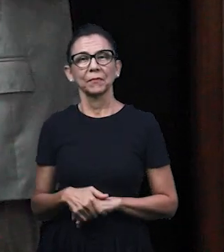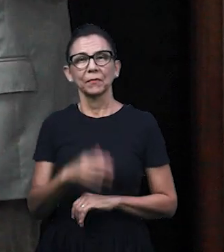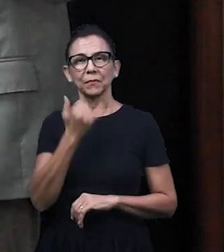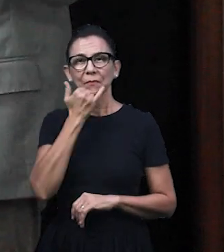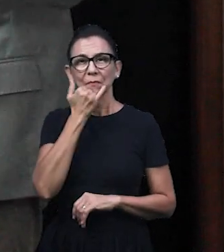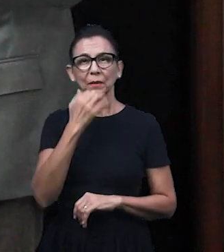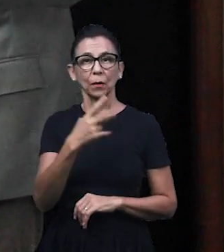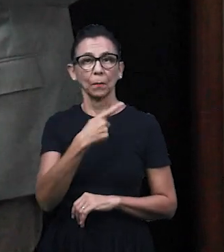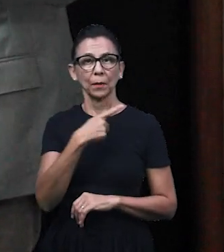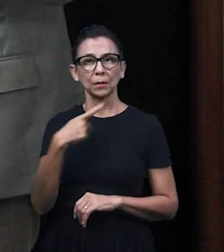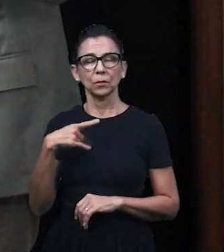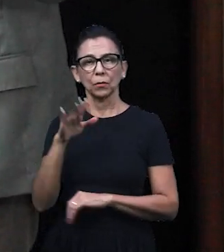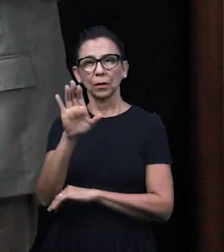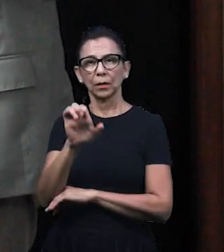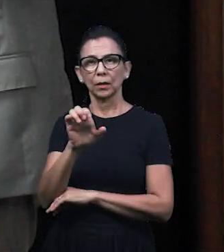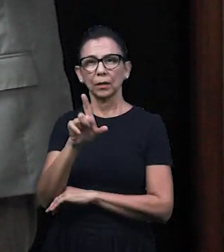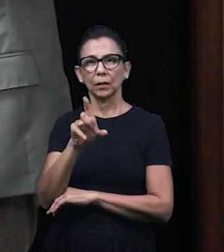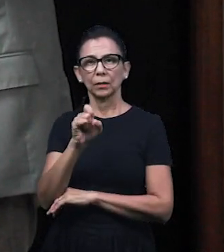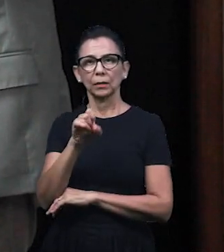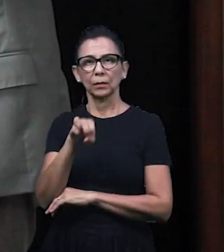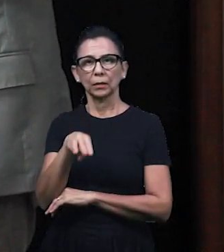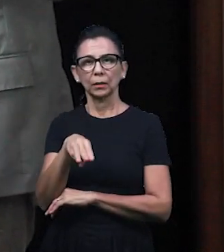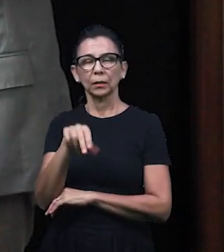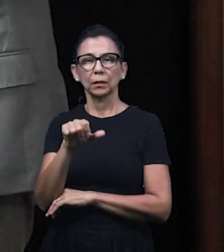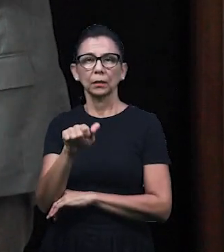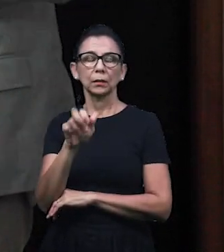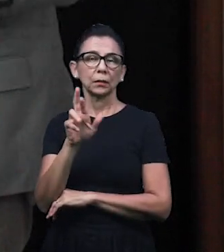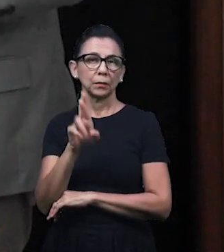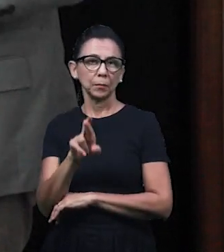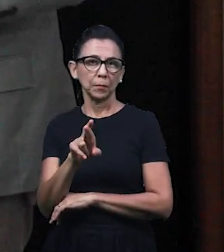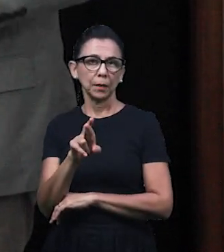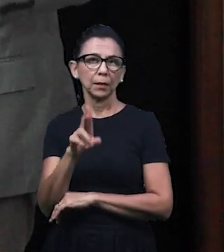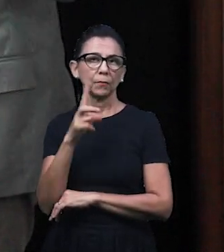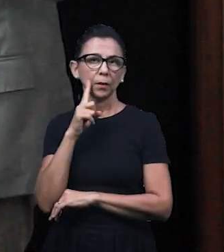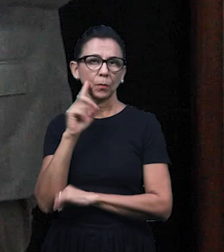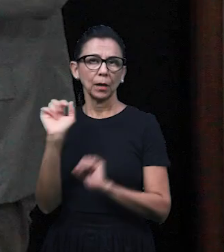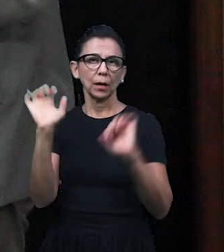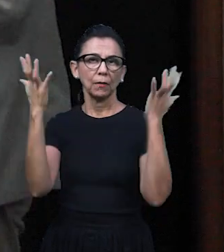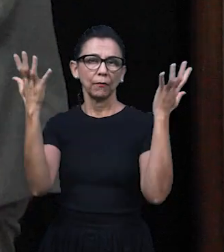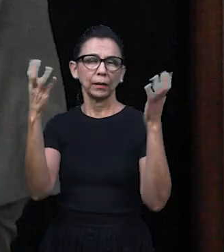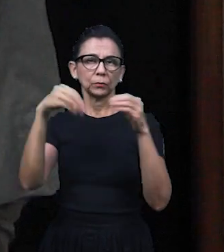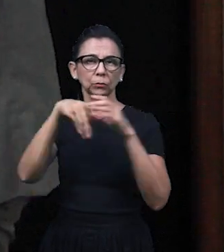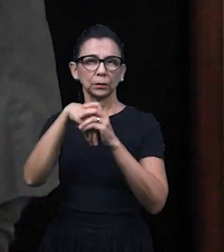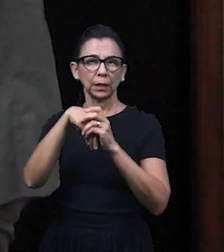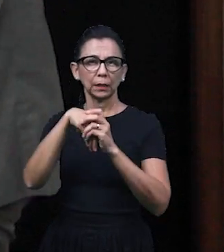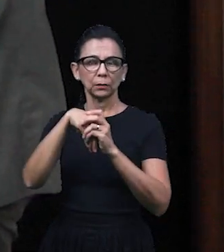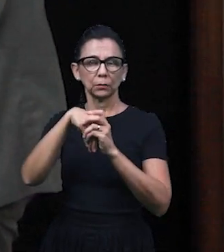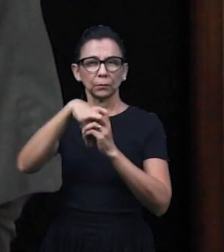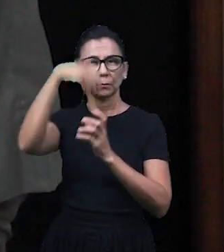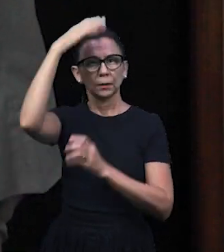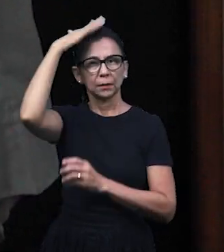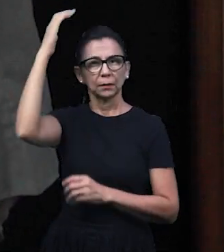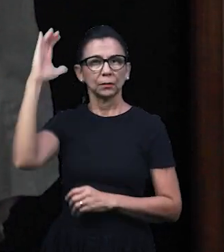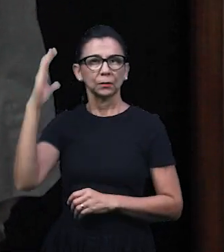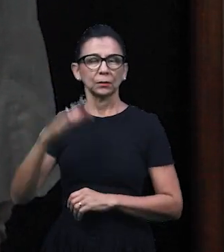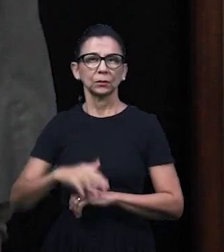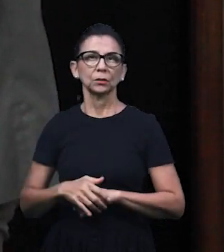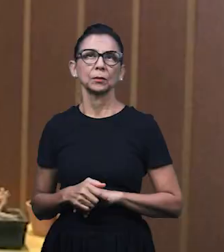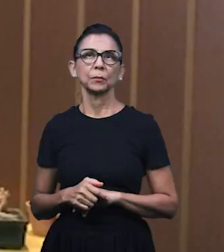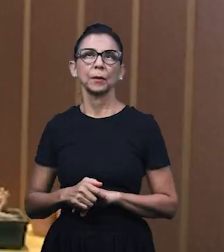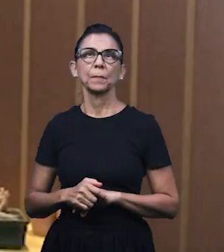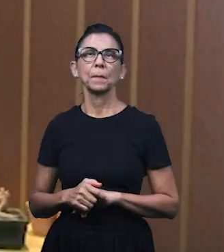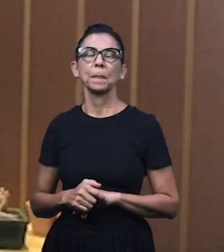vai trazer informações sobre os eventos que aconteceram no Paraná, ali em Curitiba. Elimar, a paz do Senhor, seja